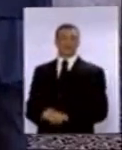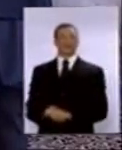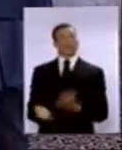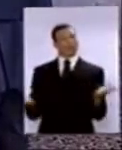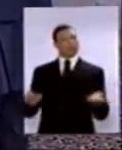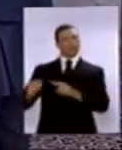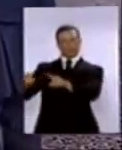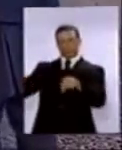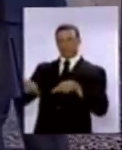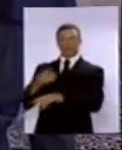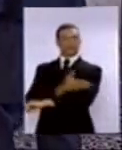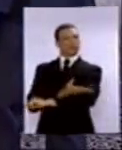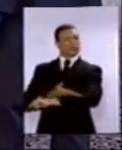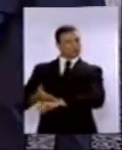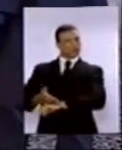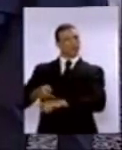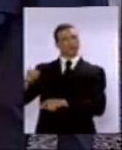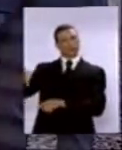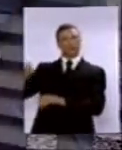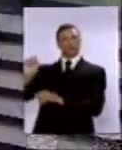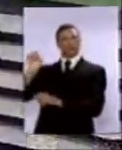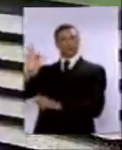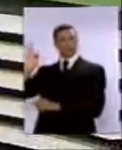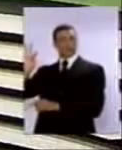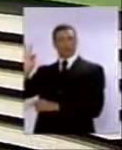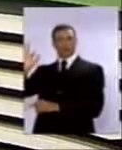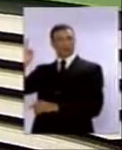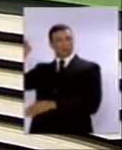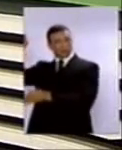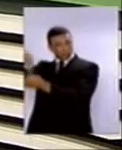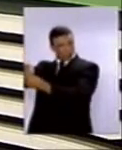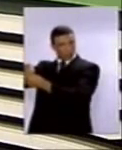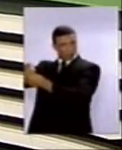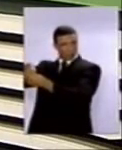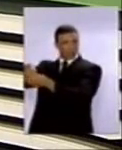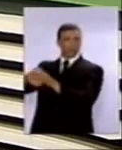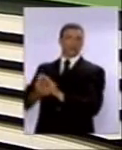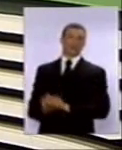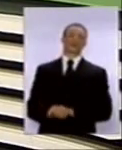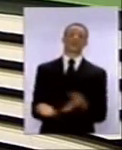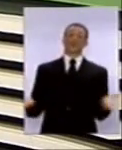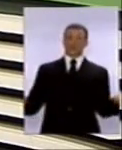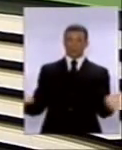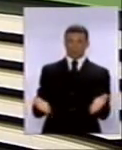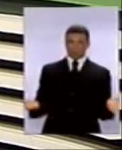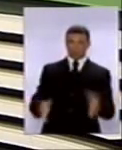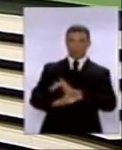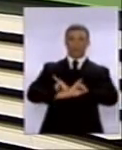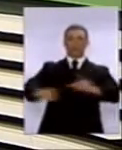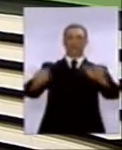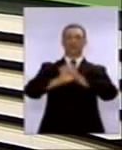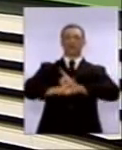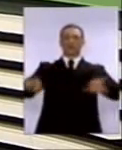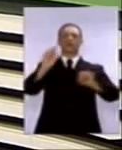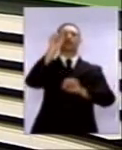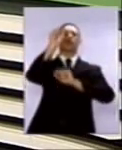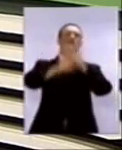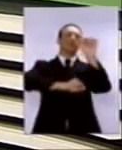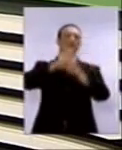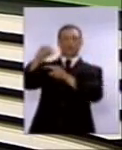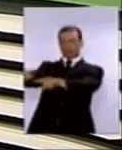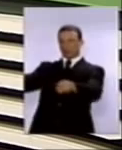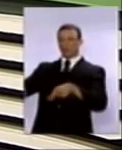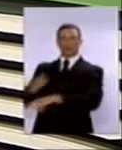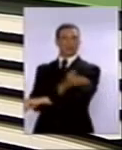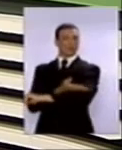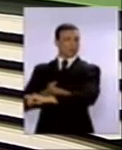do supremo tribunal federal nós temos agora mais informações a respeito dessa movimentação do salão branco